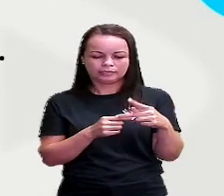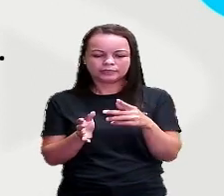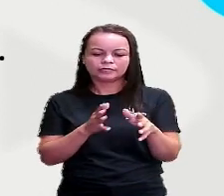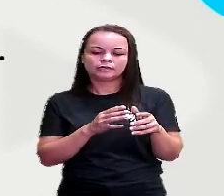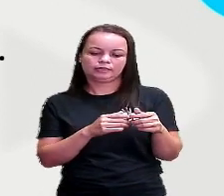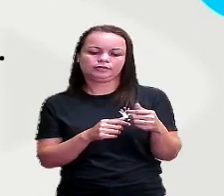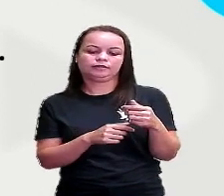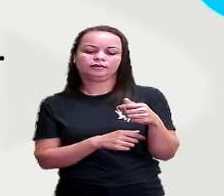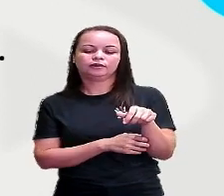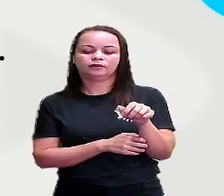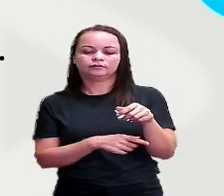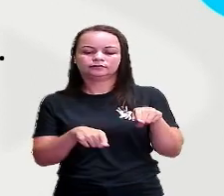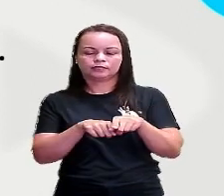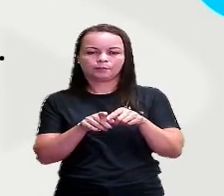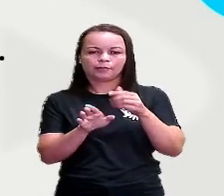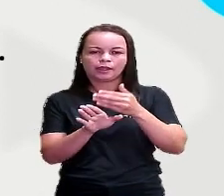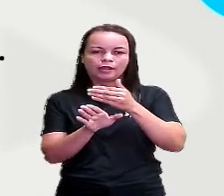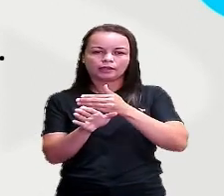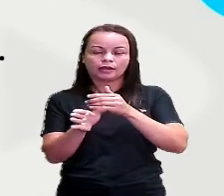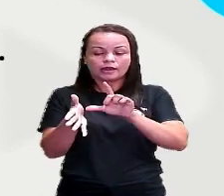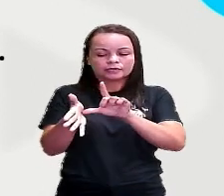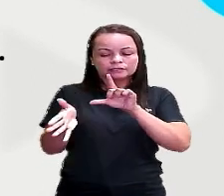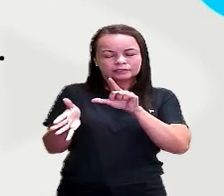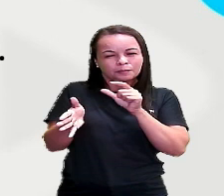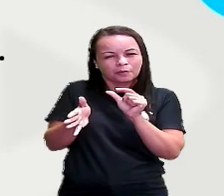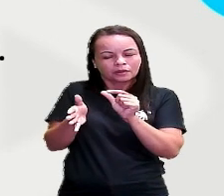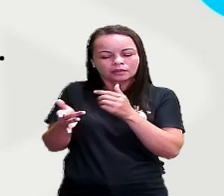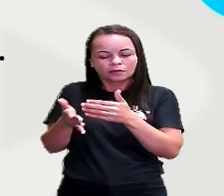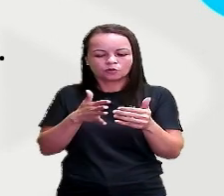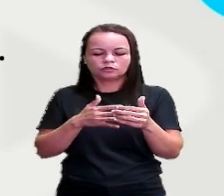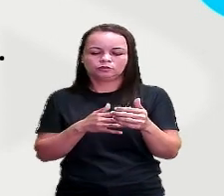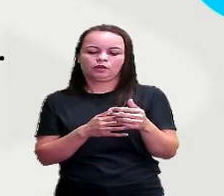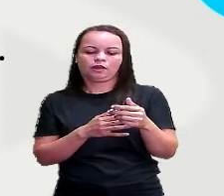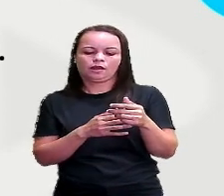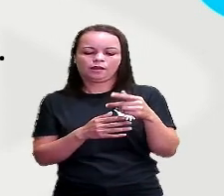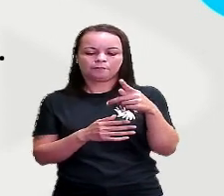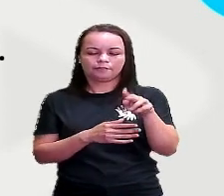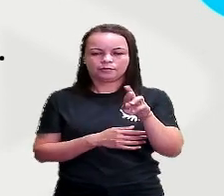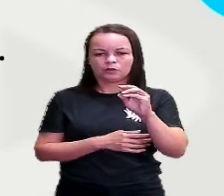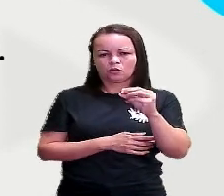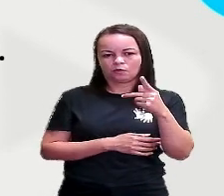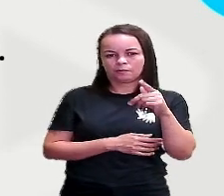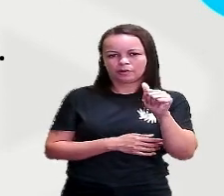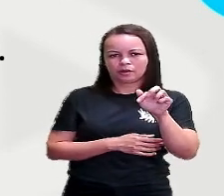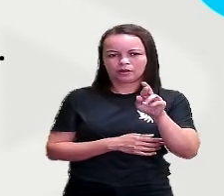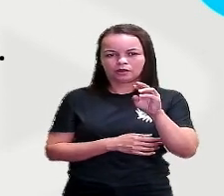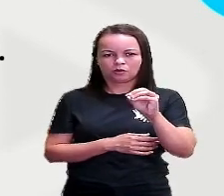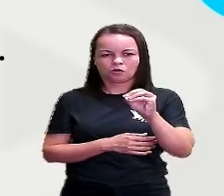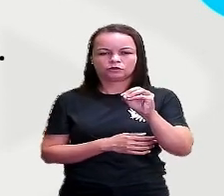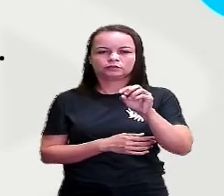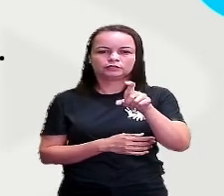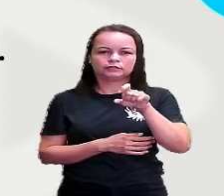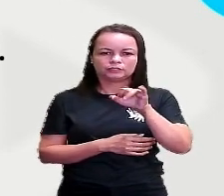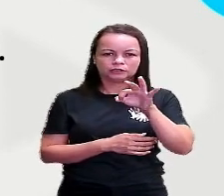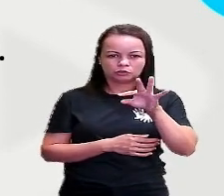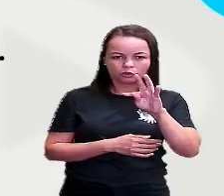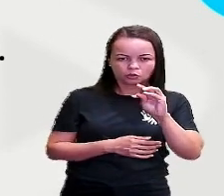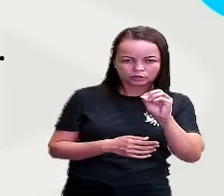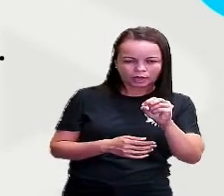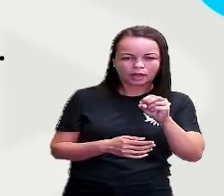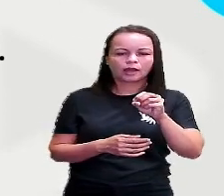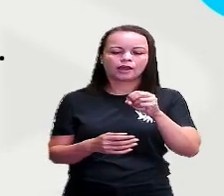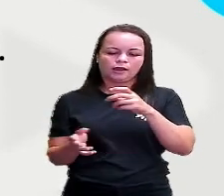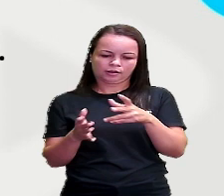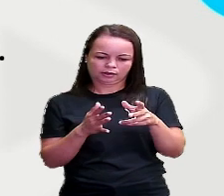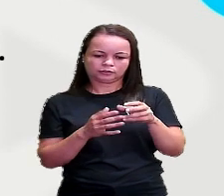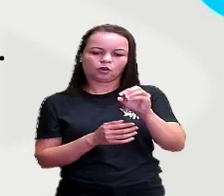ser proparoxítona. Uma dessas 3. O acento ele só vai estar ou na última, ou na penúltima, ou na antepenúltima. Se